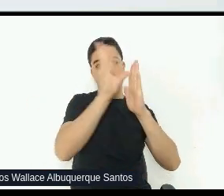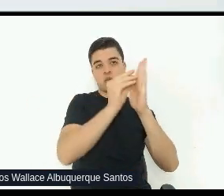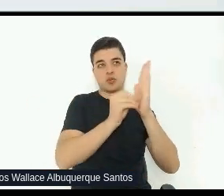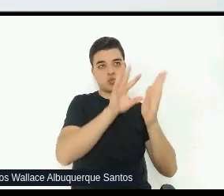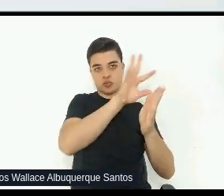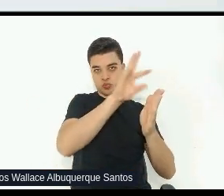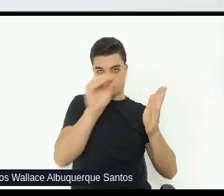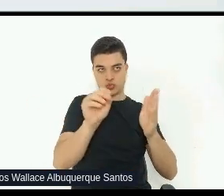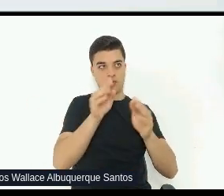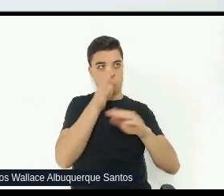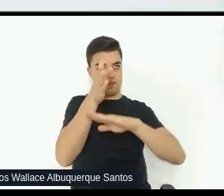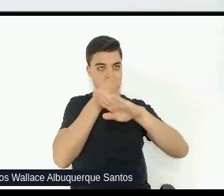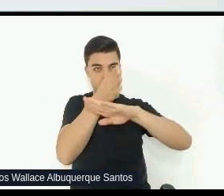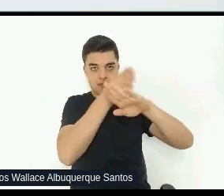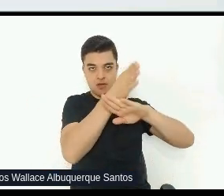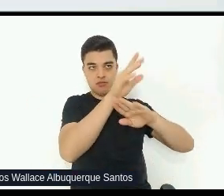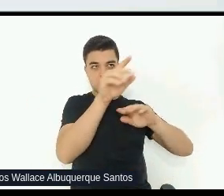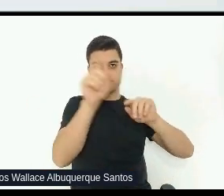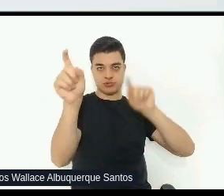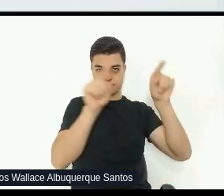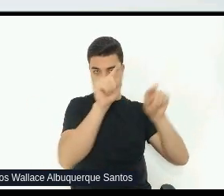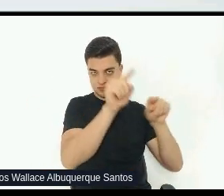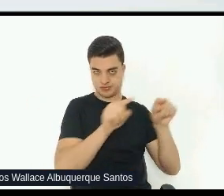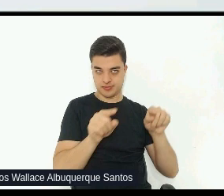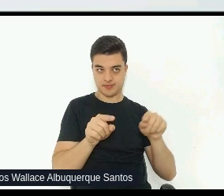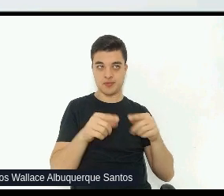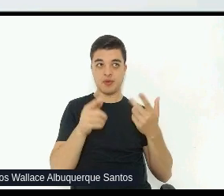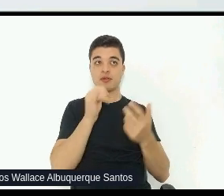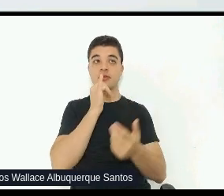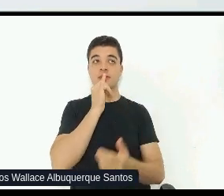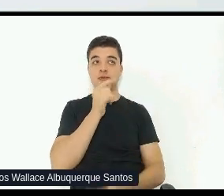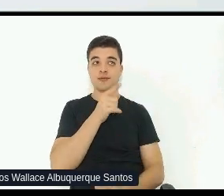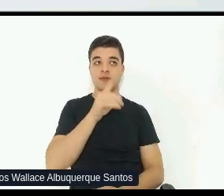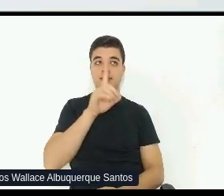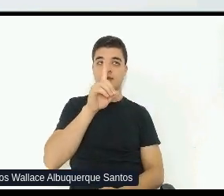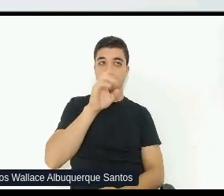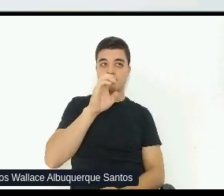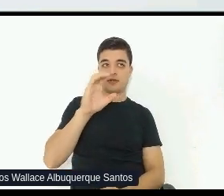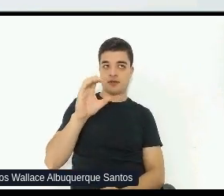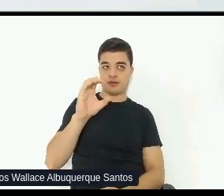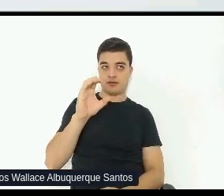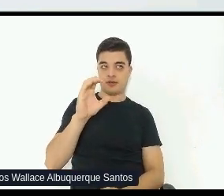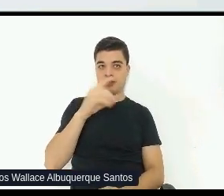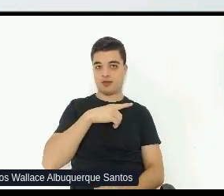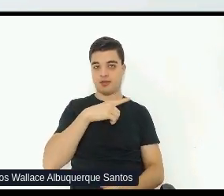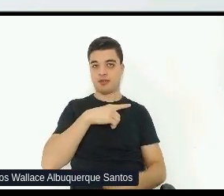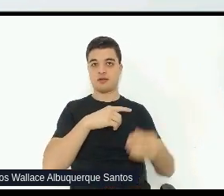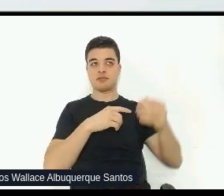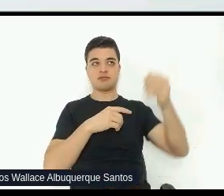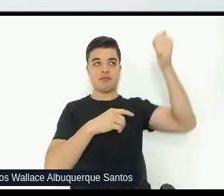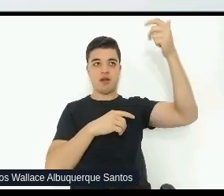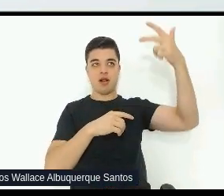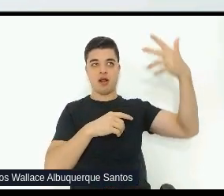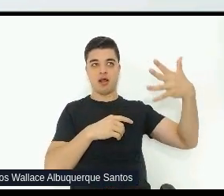da DEC, em que todos os títulos, então os H1, H2, H3, eles estão organizados de